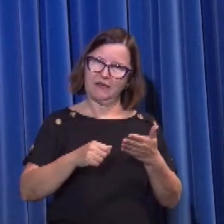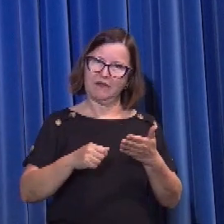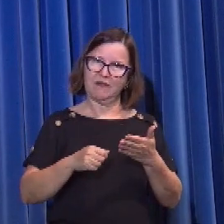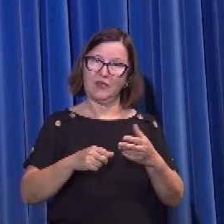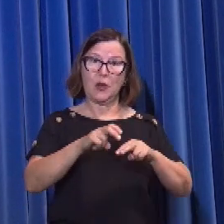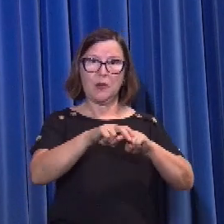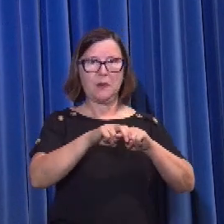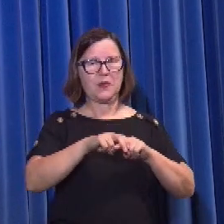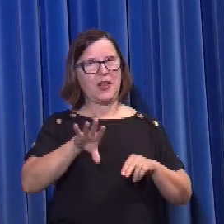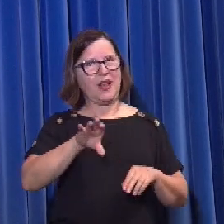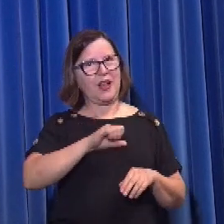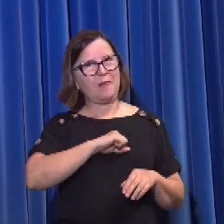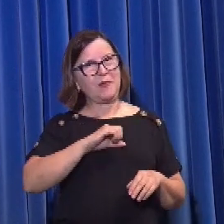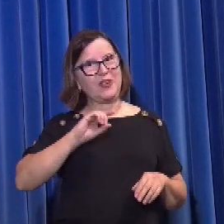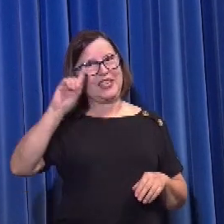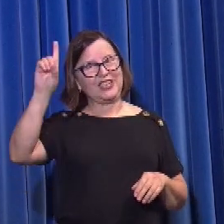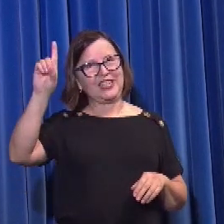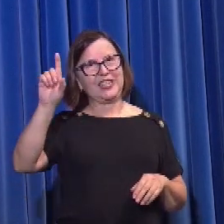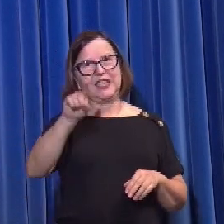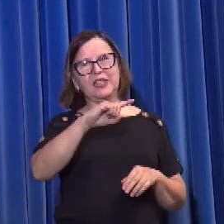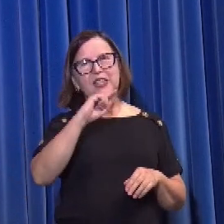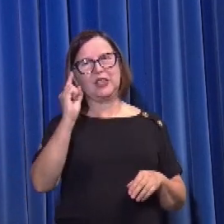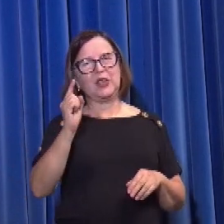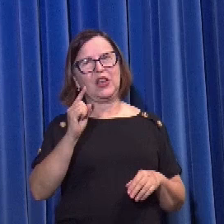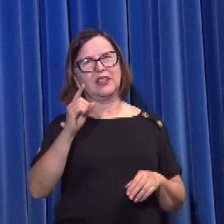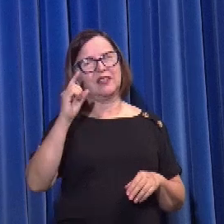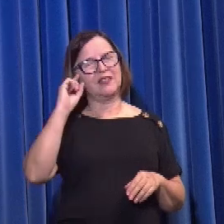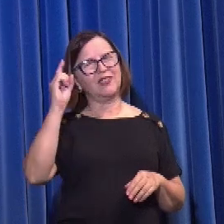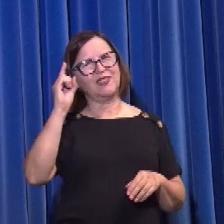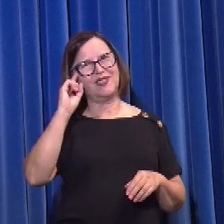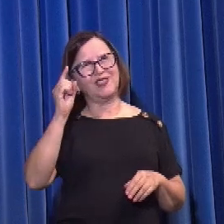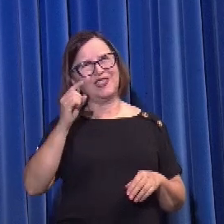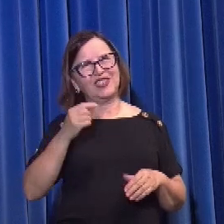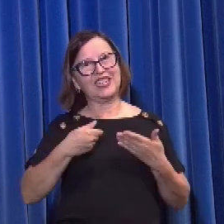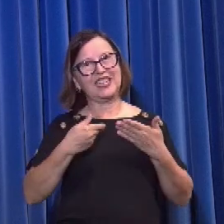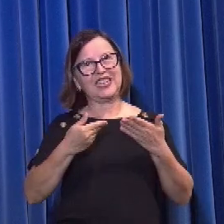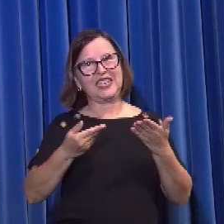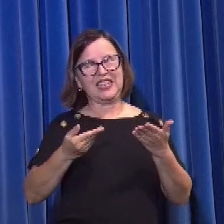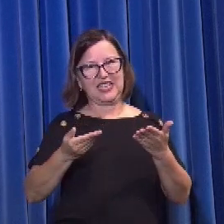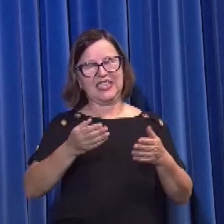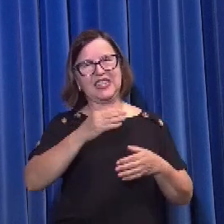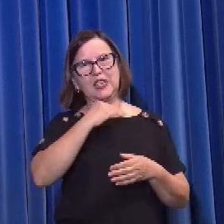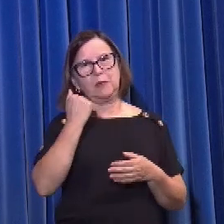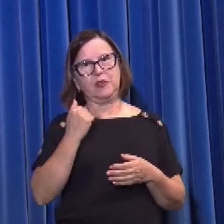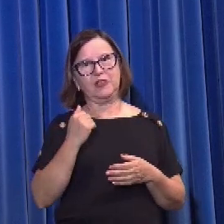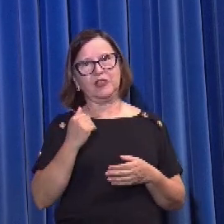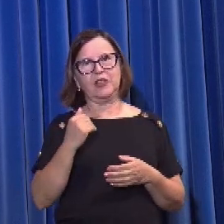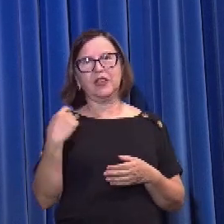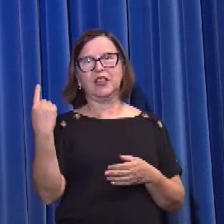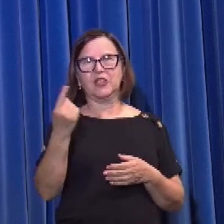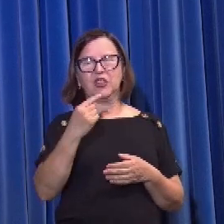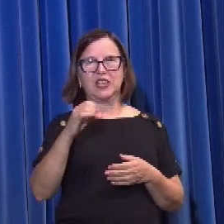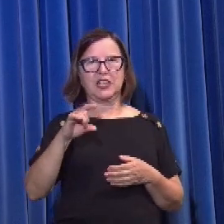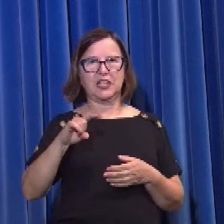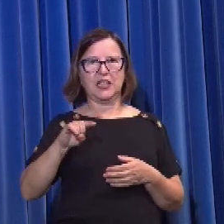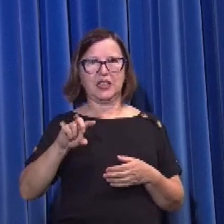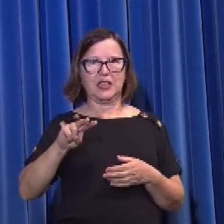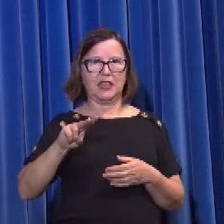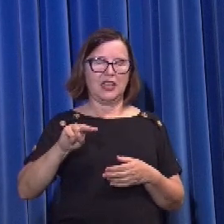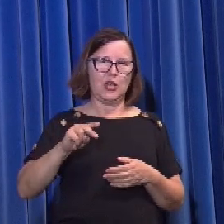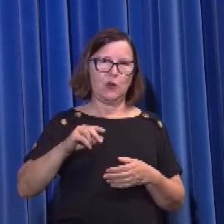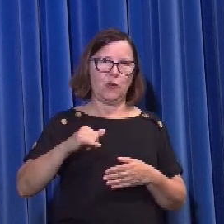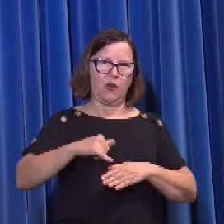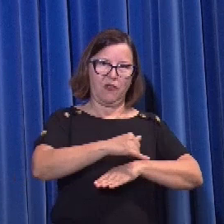por amor de ti, somos entregues à morte o dia todo. Fomos considerados como ovelhas para o